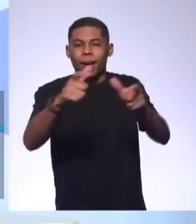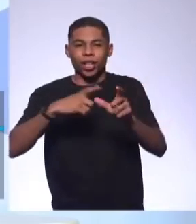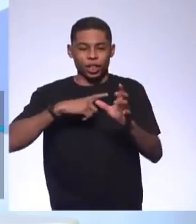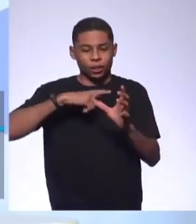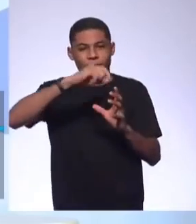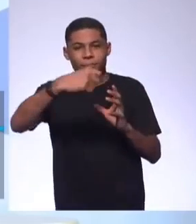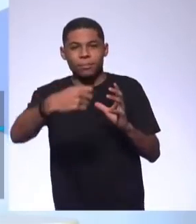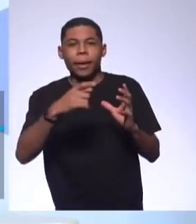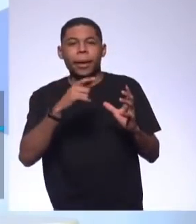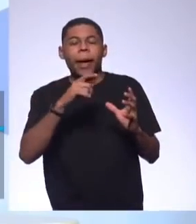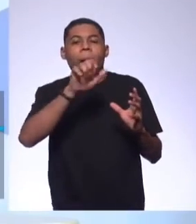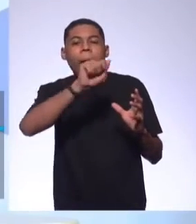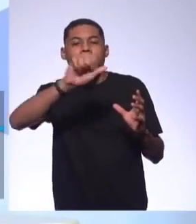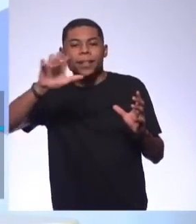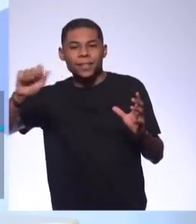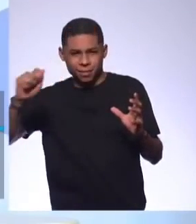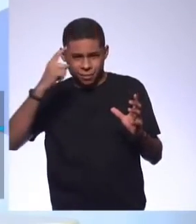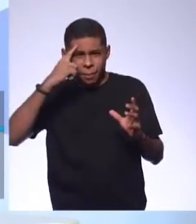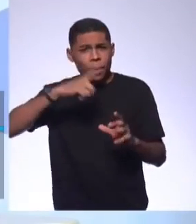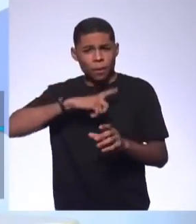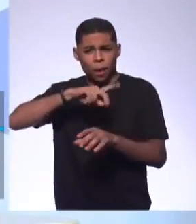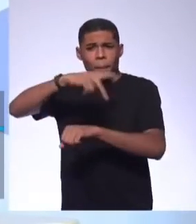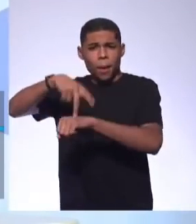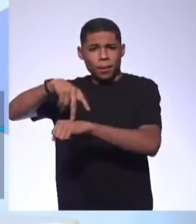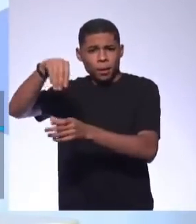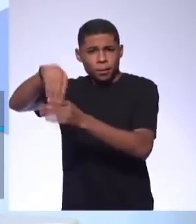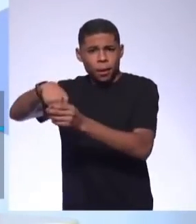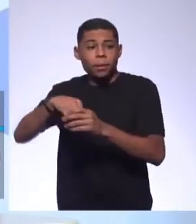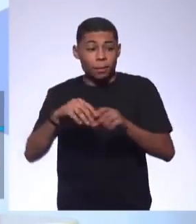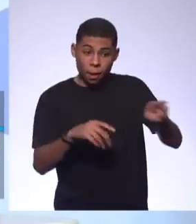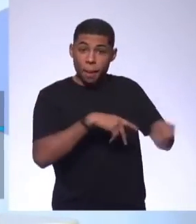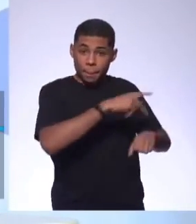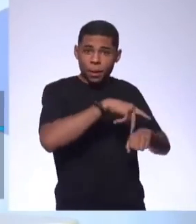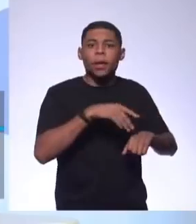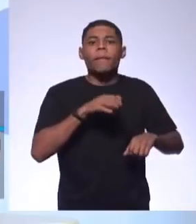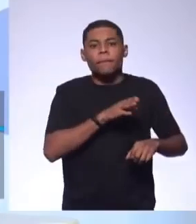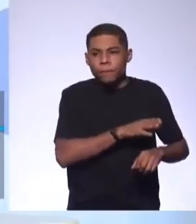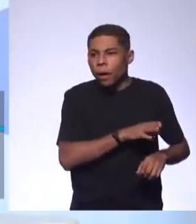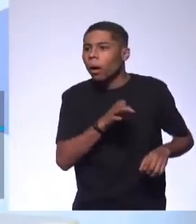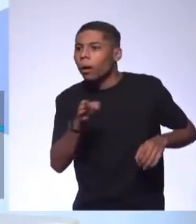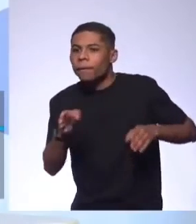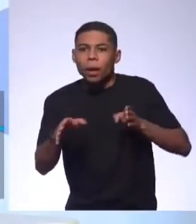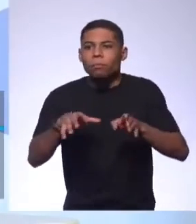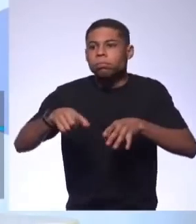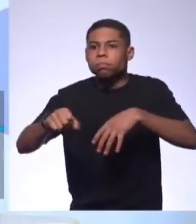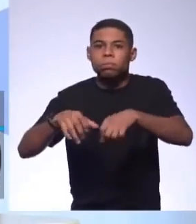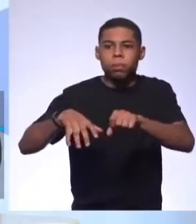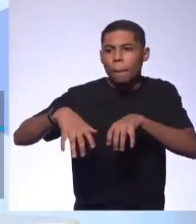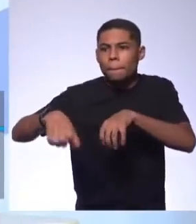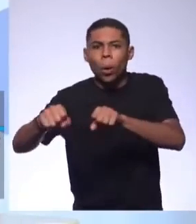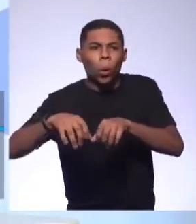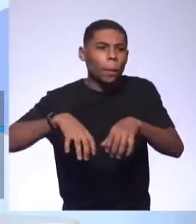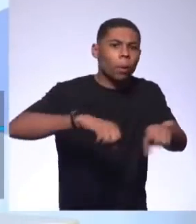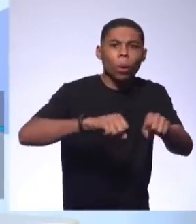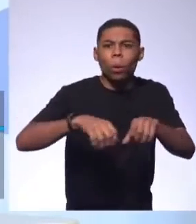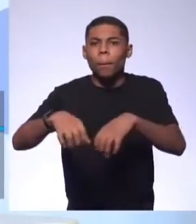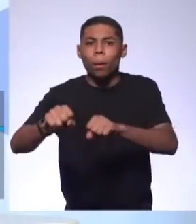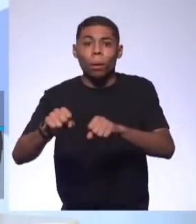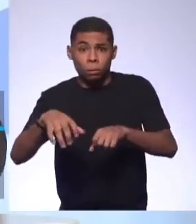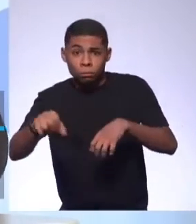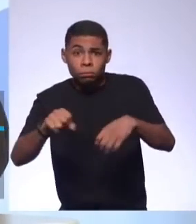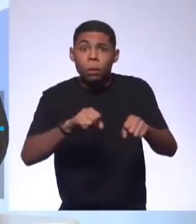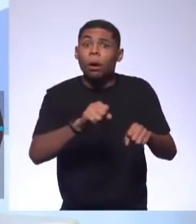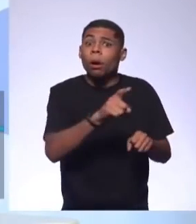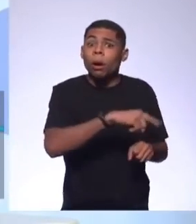da Ásia. Então, os países, eles vão conquistando as suas colônias, e ao conquistar as suas colônias,